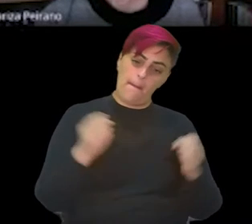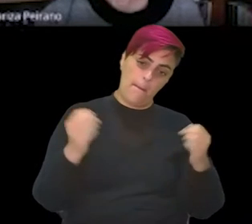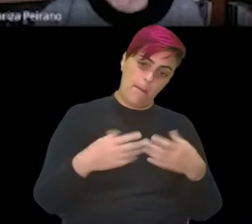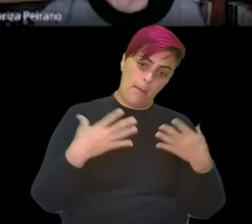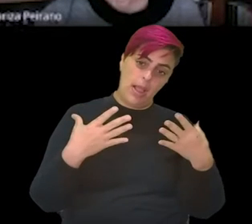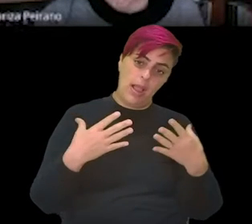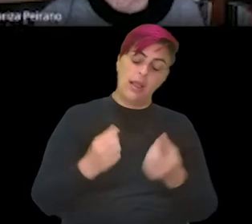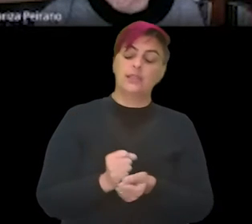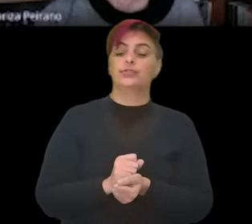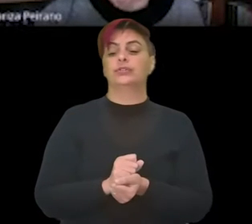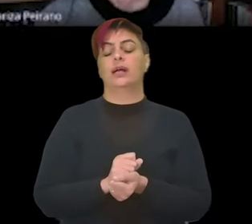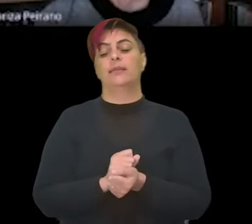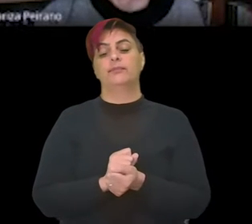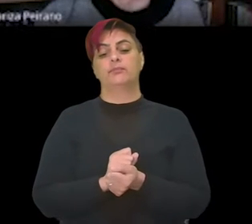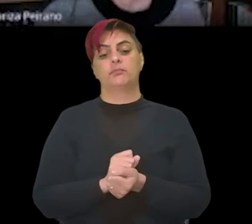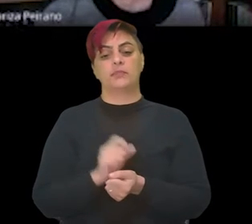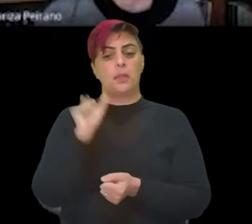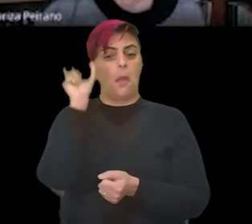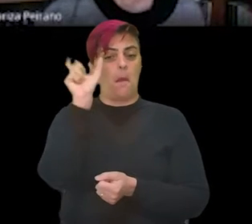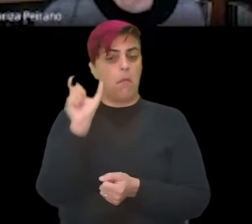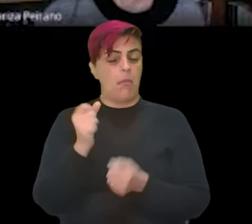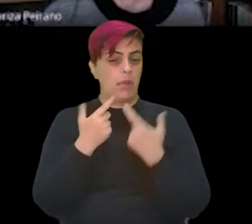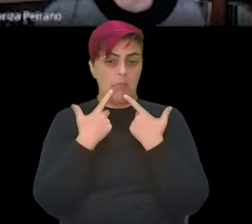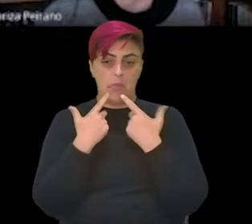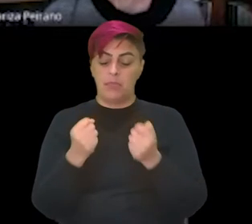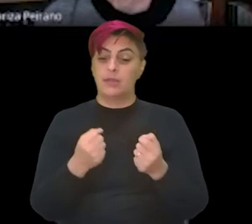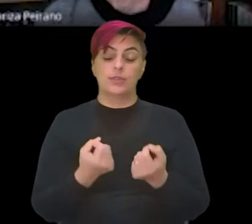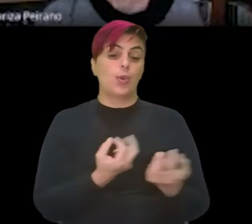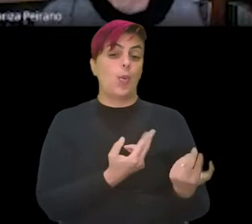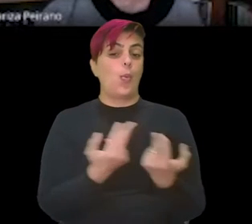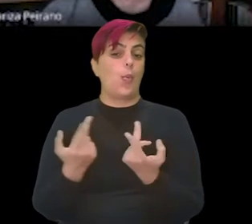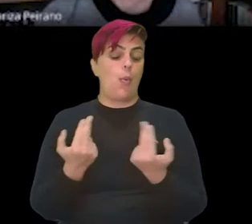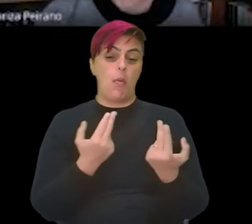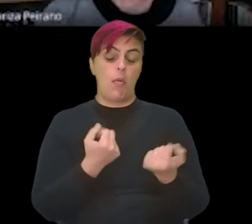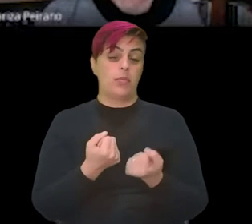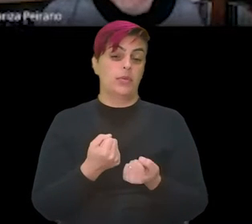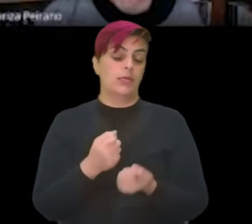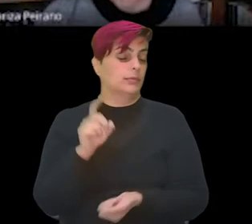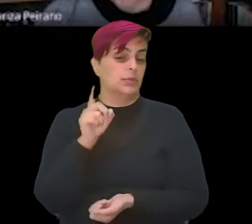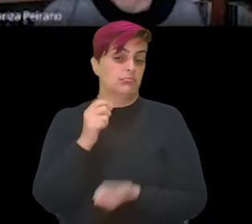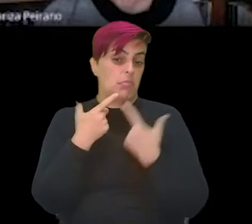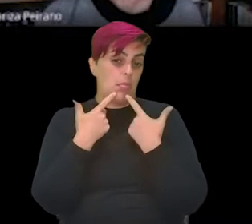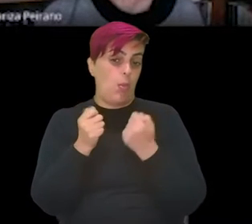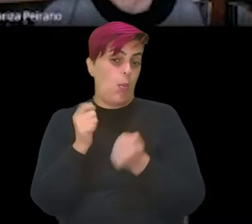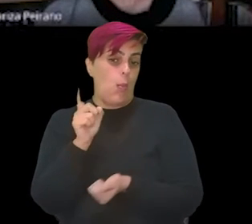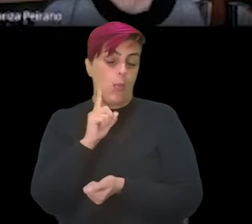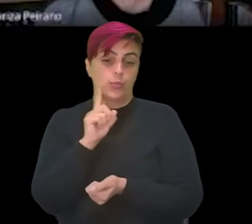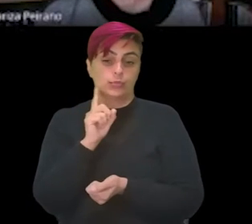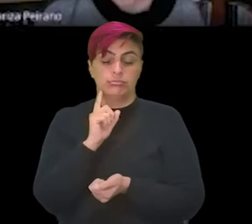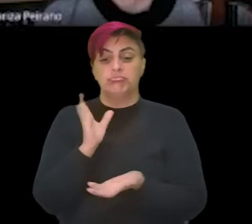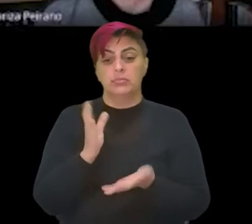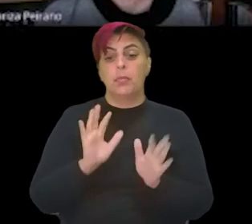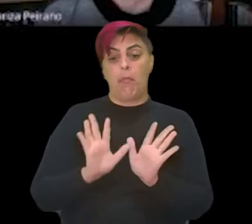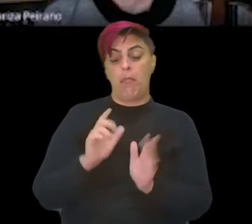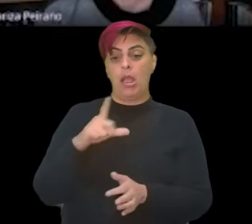utiliza cotidianamente, mas rearranjada de forma mais simples ou mais complexa, com adições